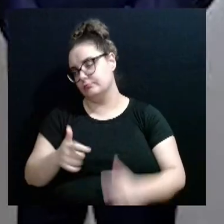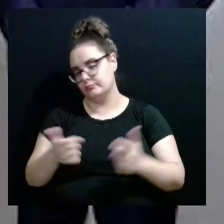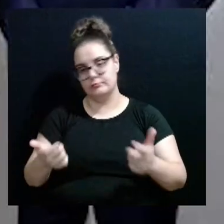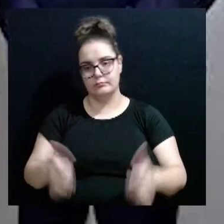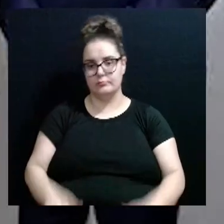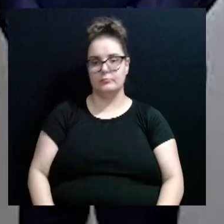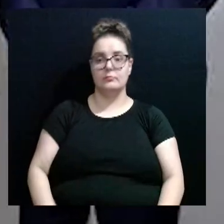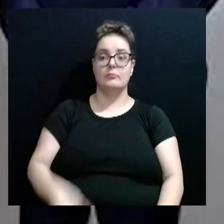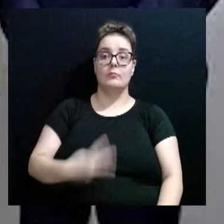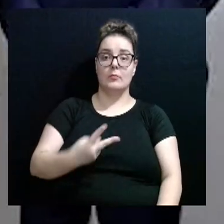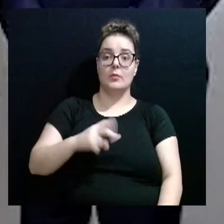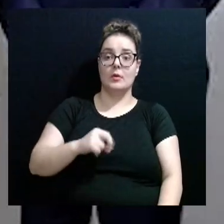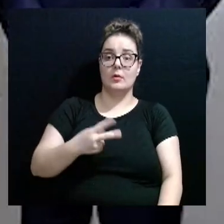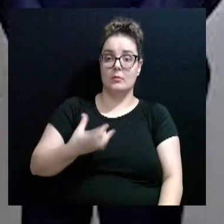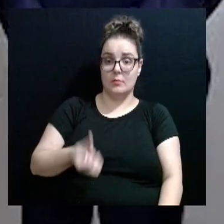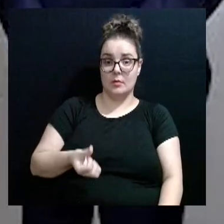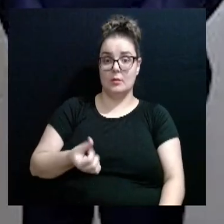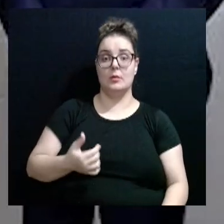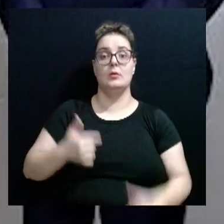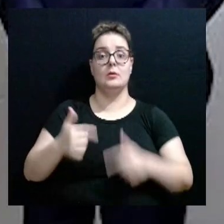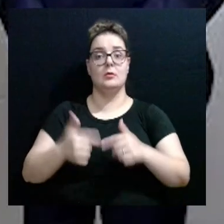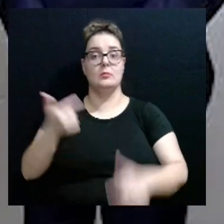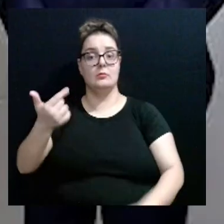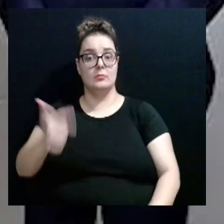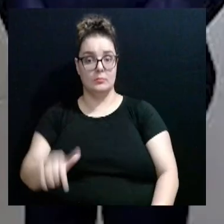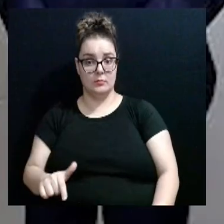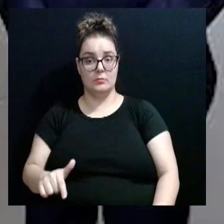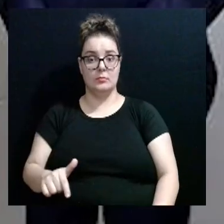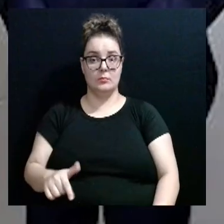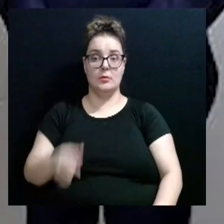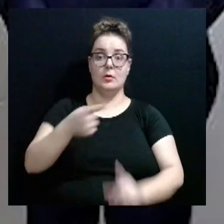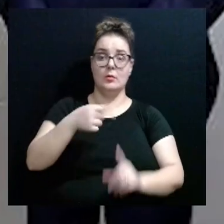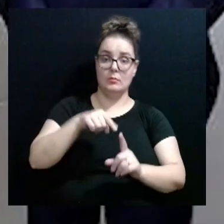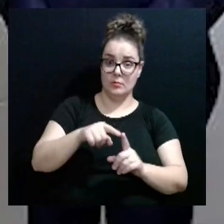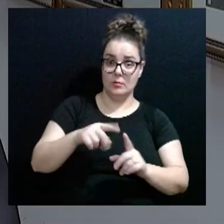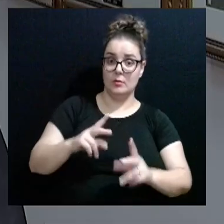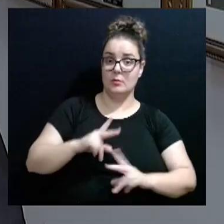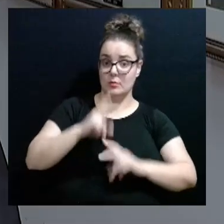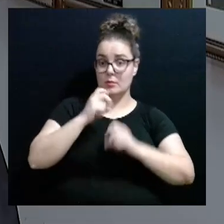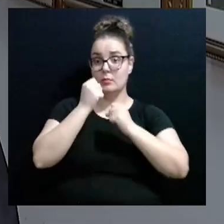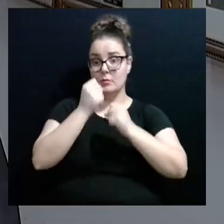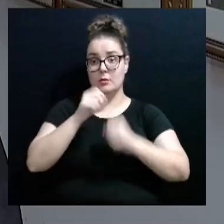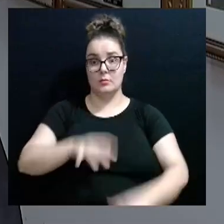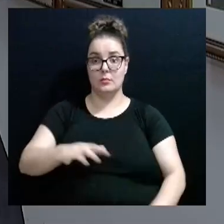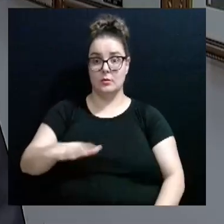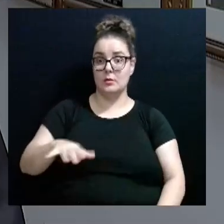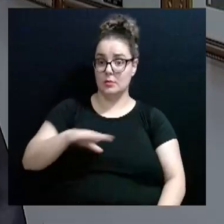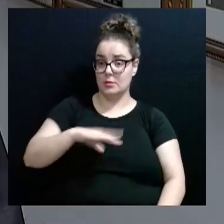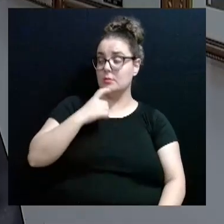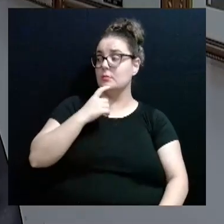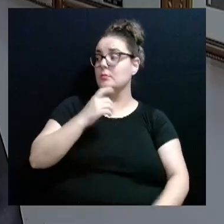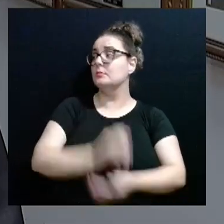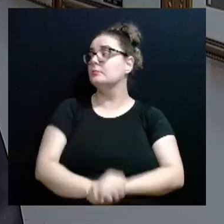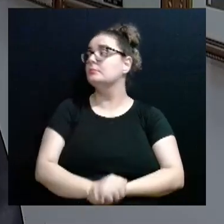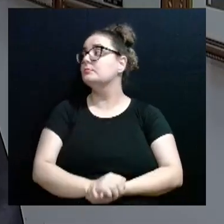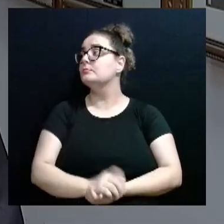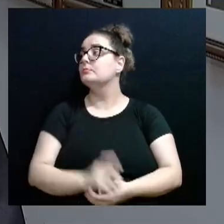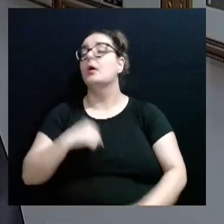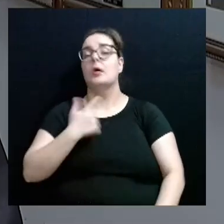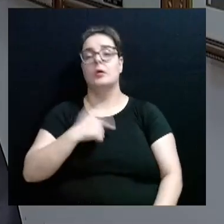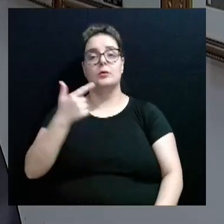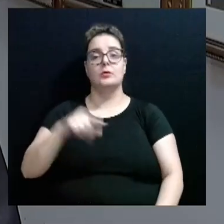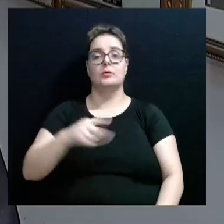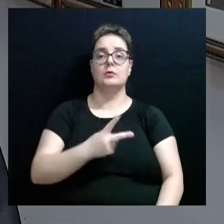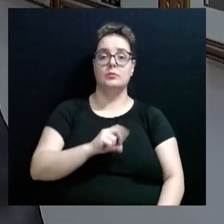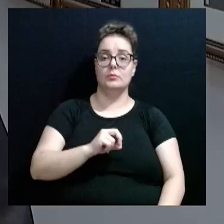o trabalho deve continuar com o objetivo de fortalecer o setor em Campinas. A gente vai continuar em 2026, a gente tem muito